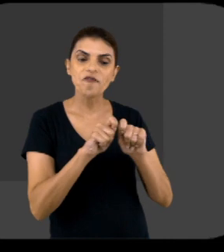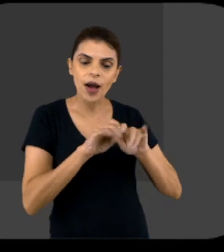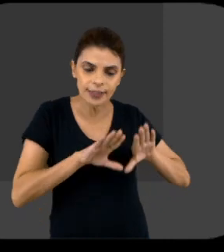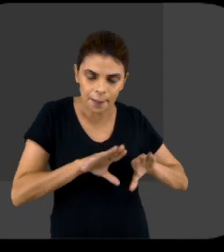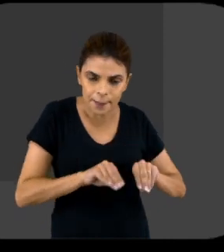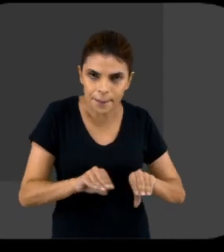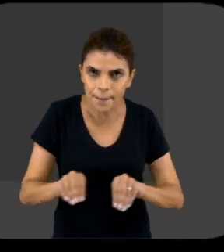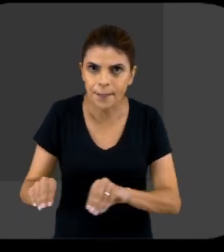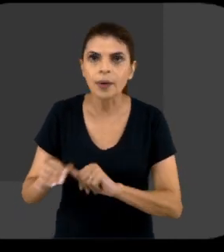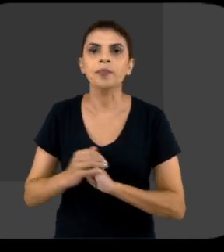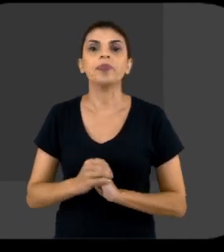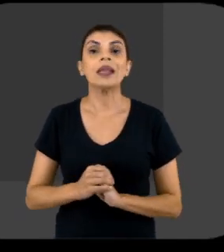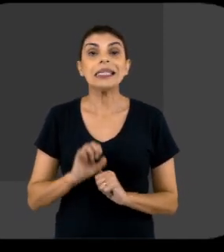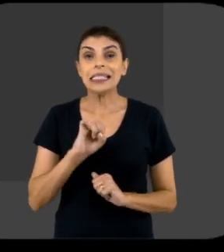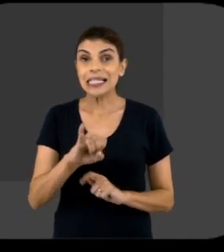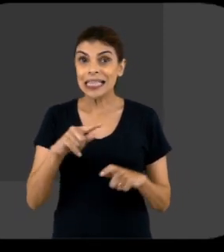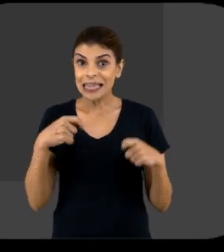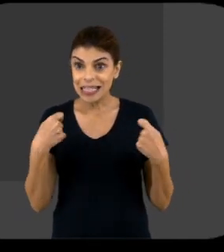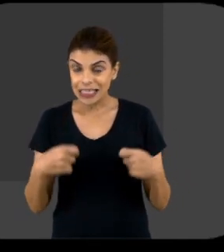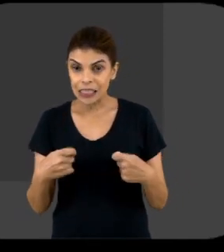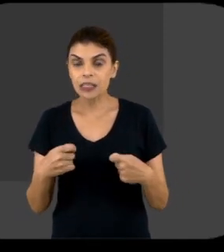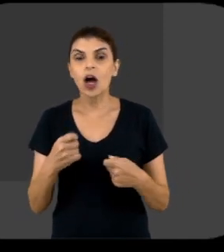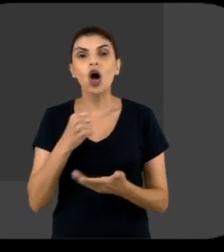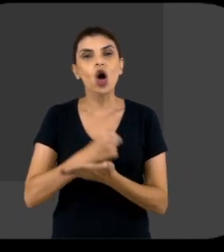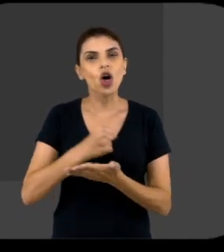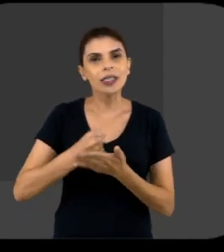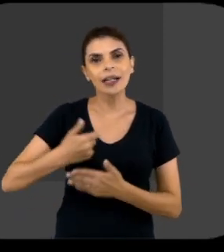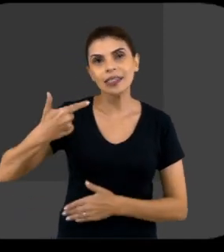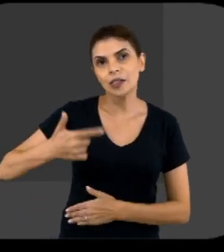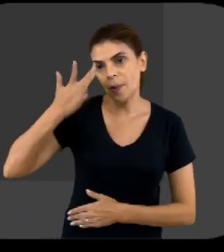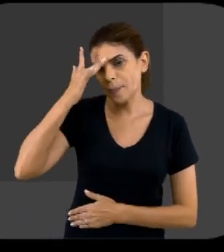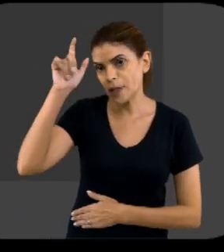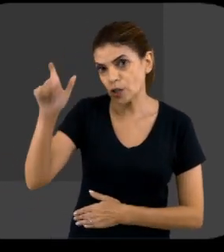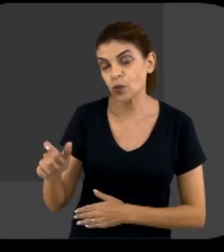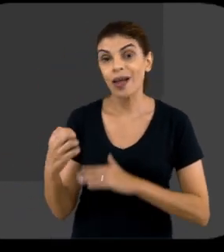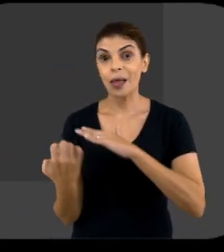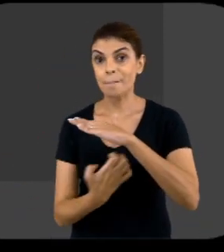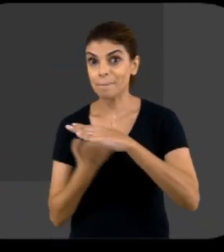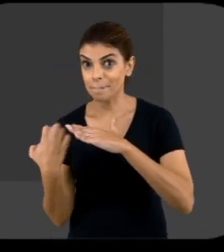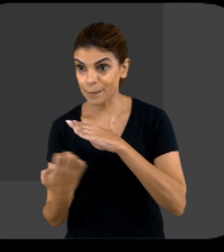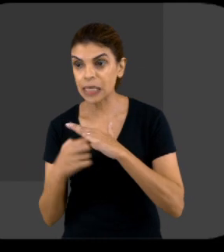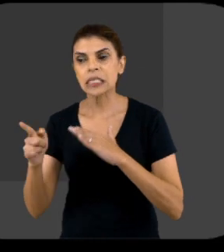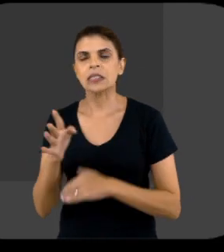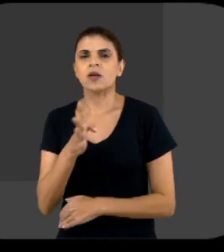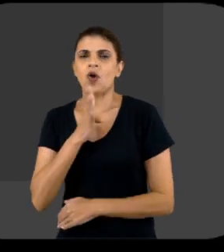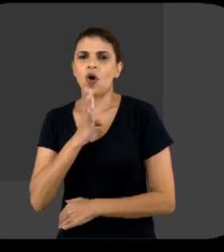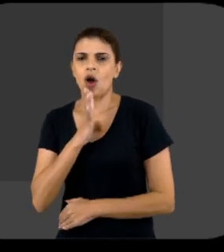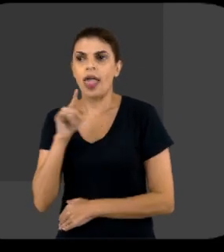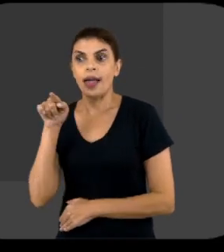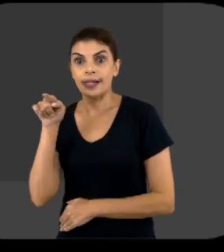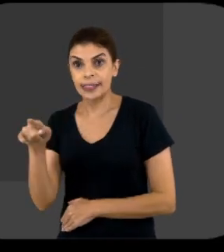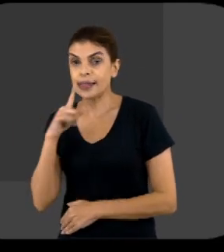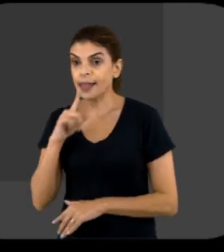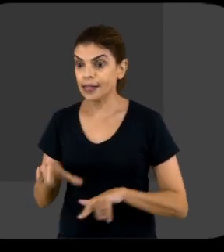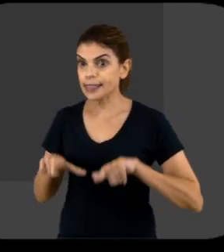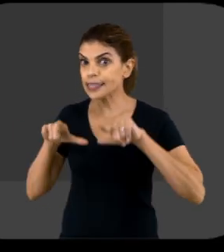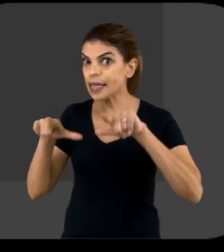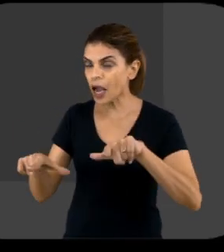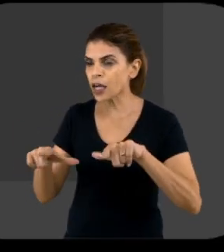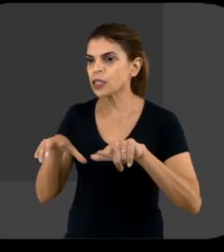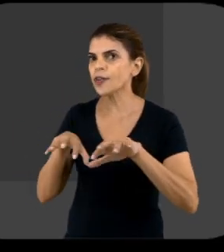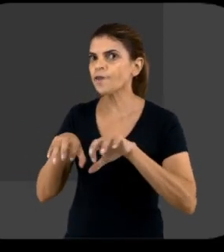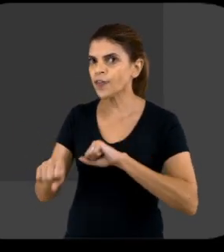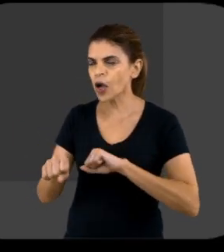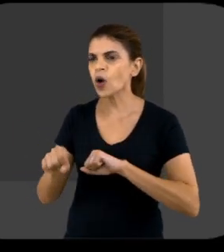manuseados. Quando necessário, subcontratação, contratar empresas baseadas numa certificação,